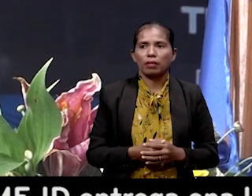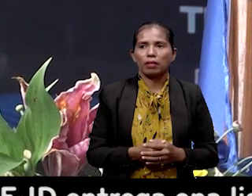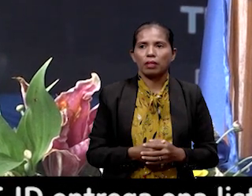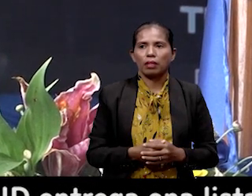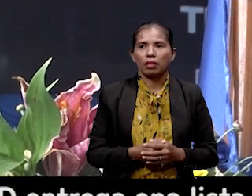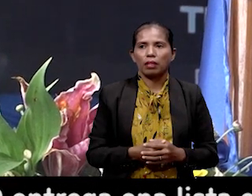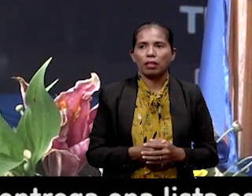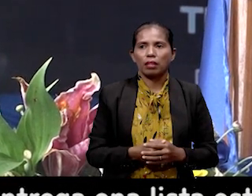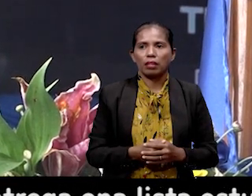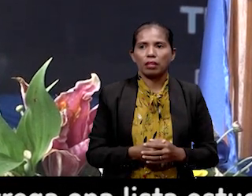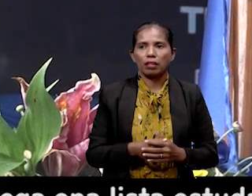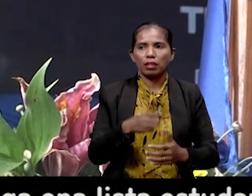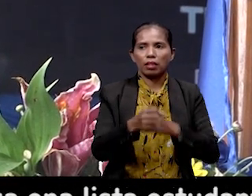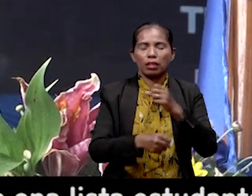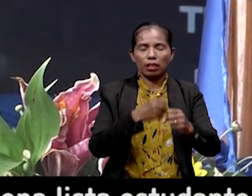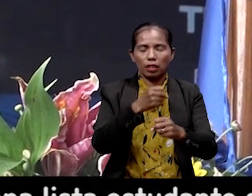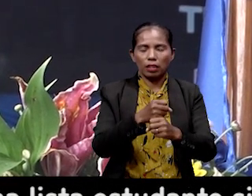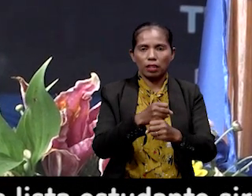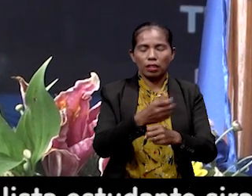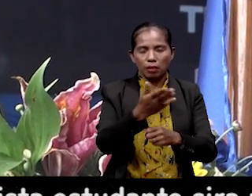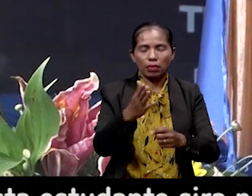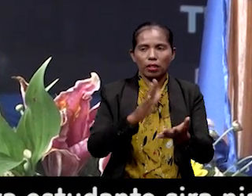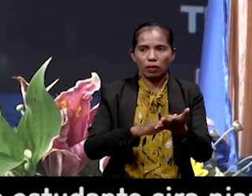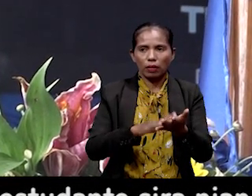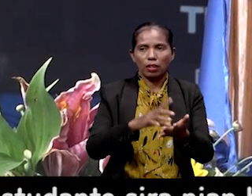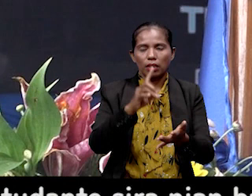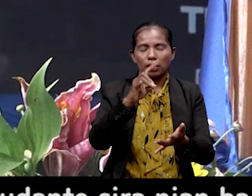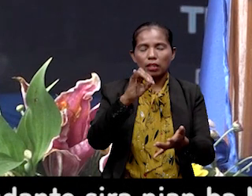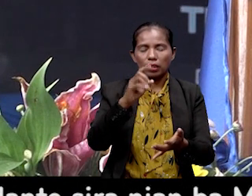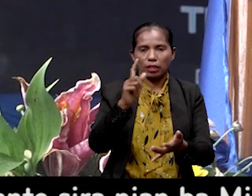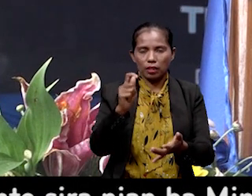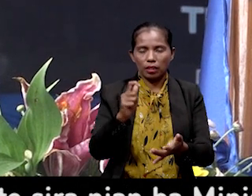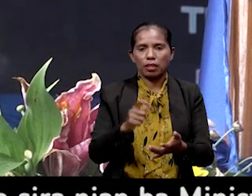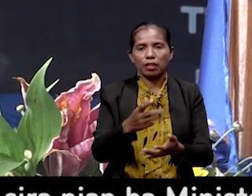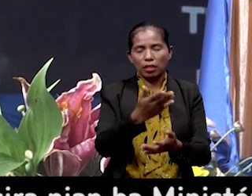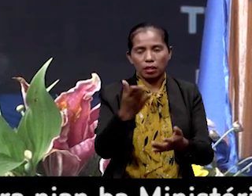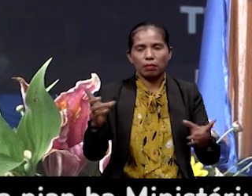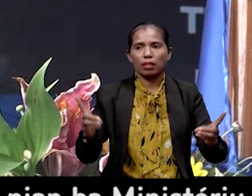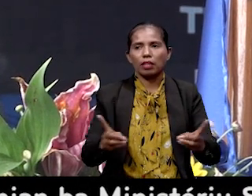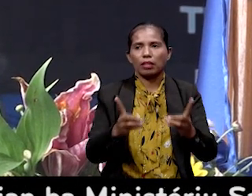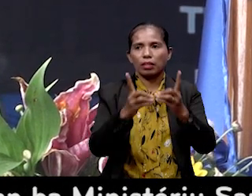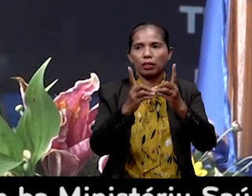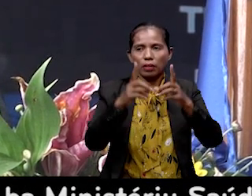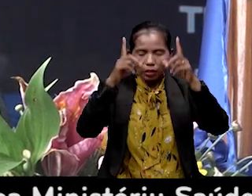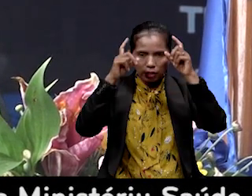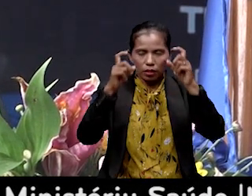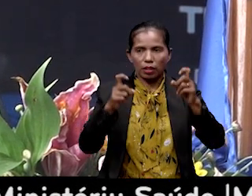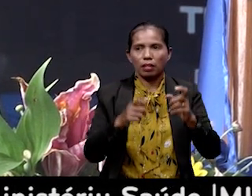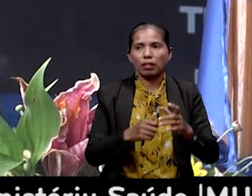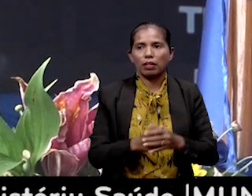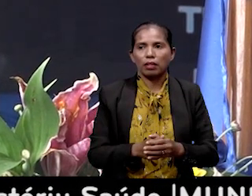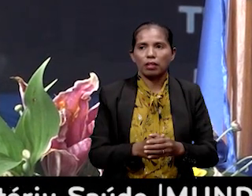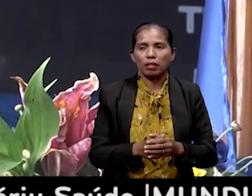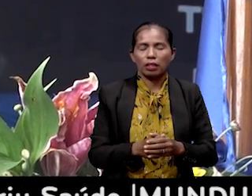Durante tina hirak ni larang i mi skola i hadi IT i mi hasoru izame kates ne oi